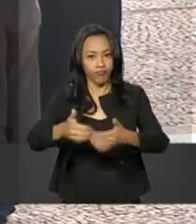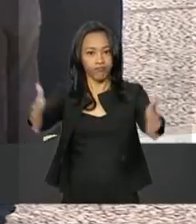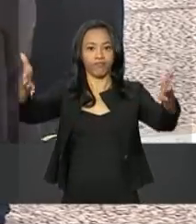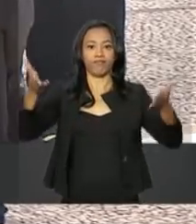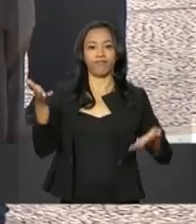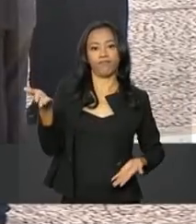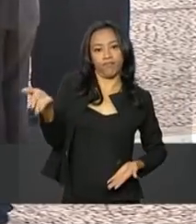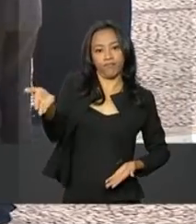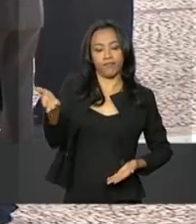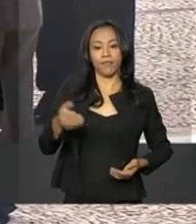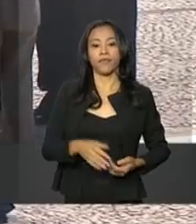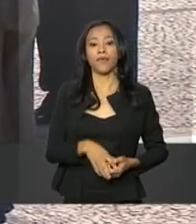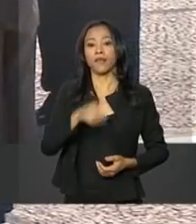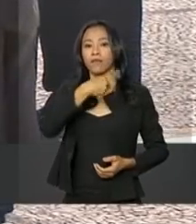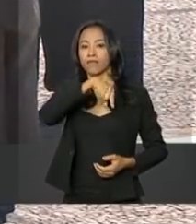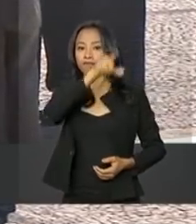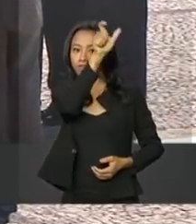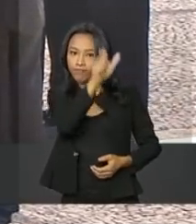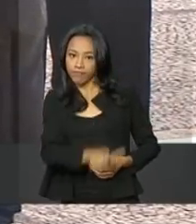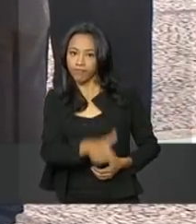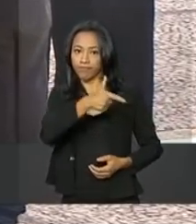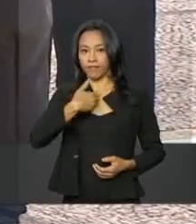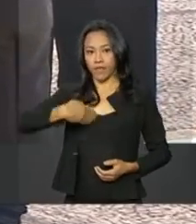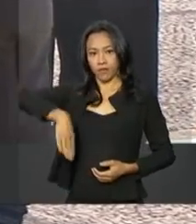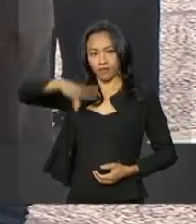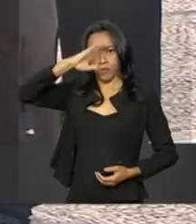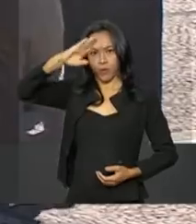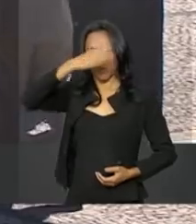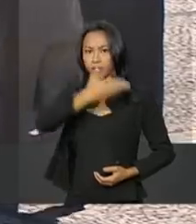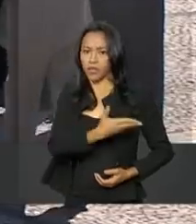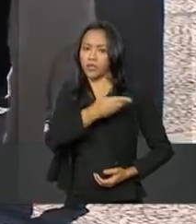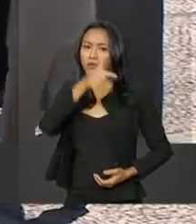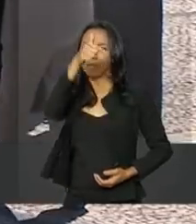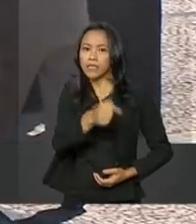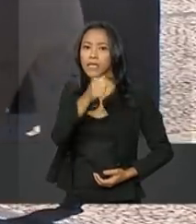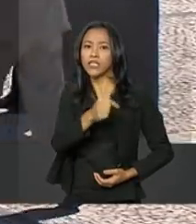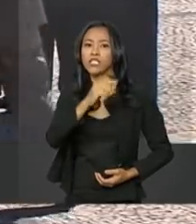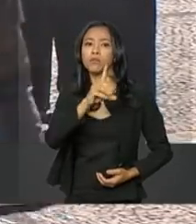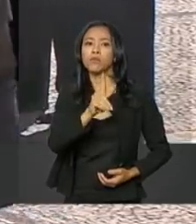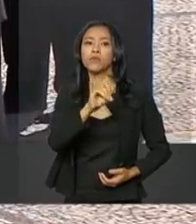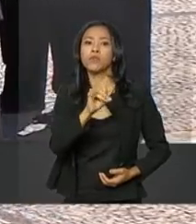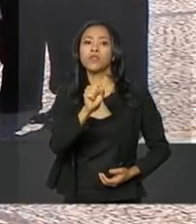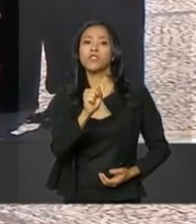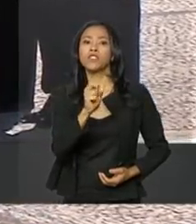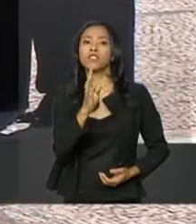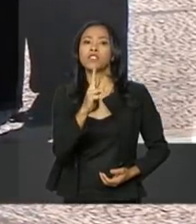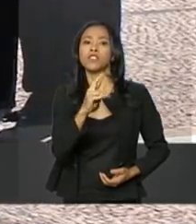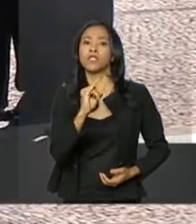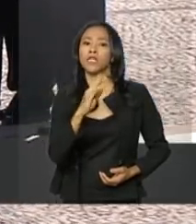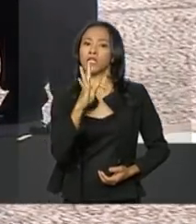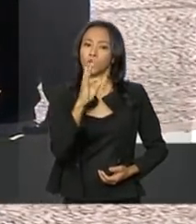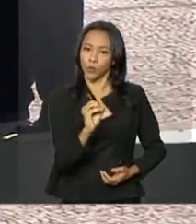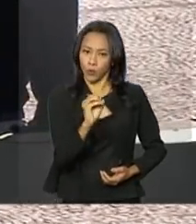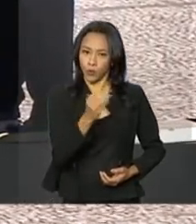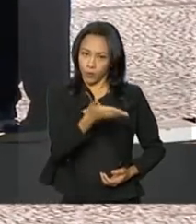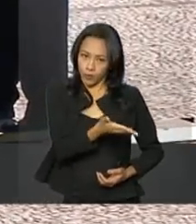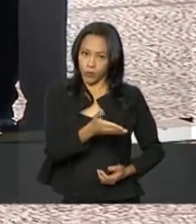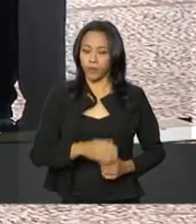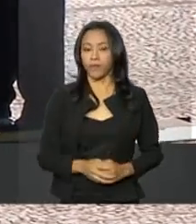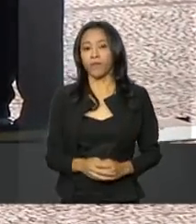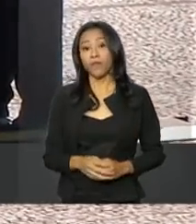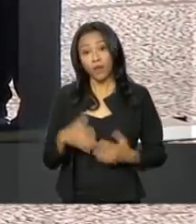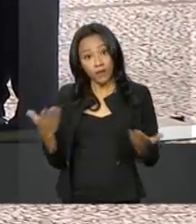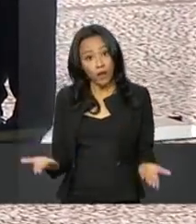sendo recebido pelo comandante do 7º Distrito Naval, vice-almirante Sérgio Natan Marinho Goldstein. Isso quer